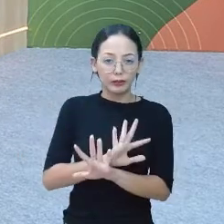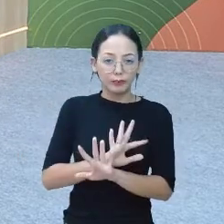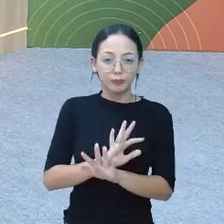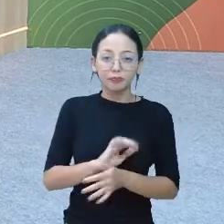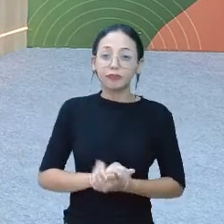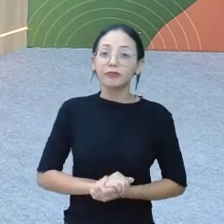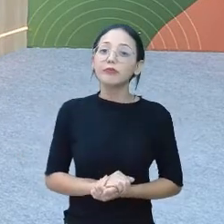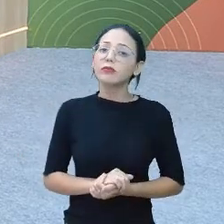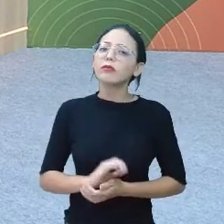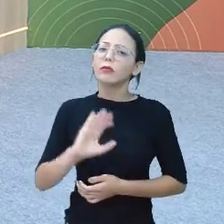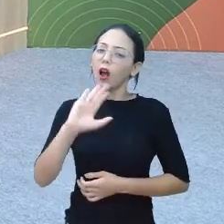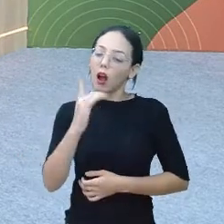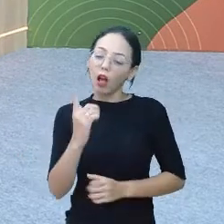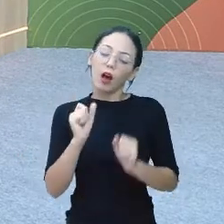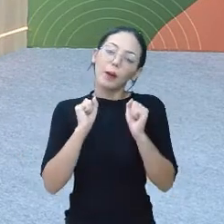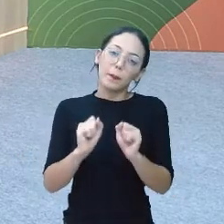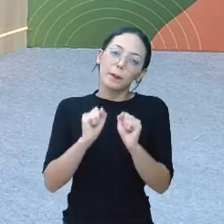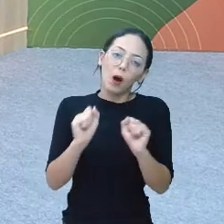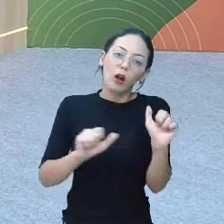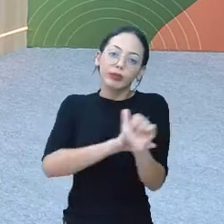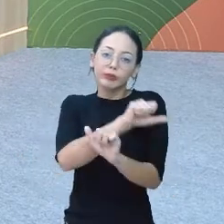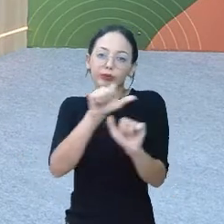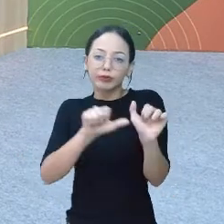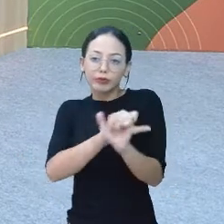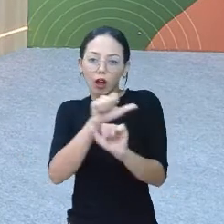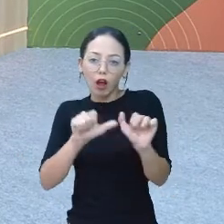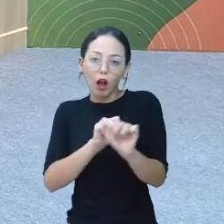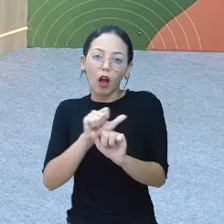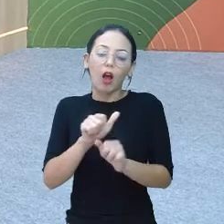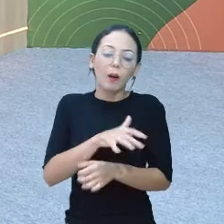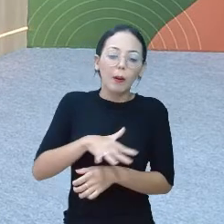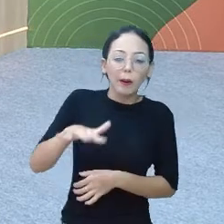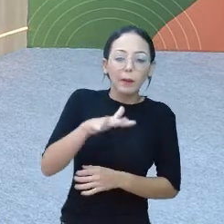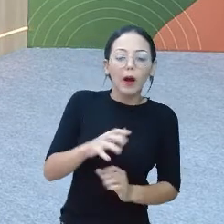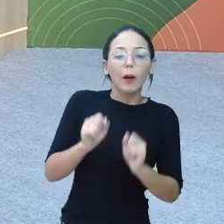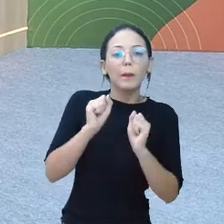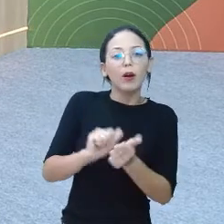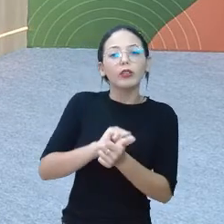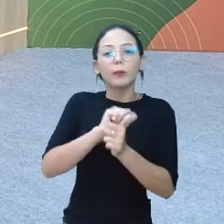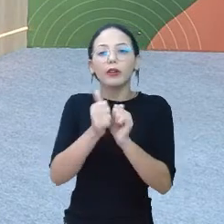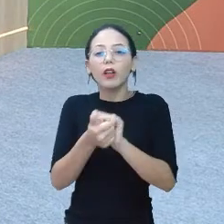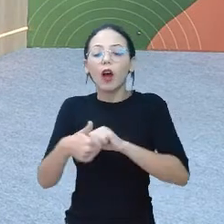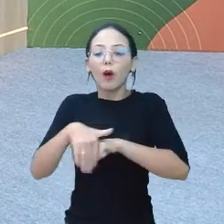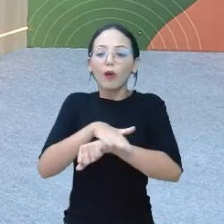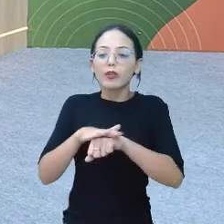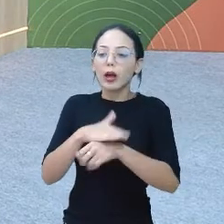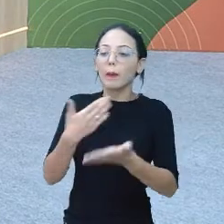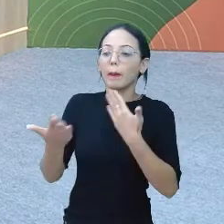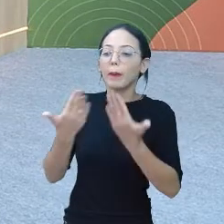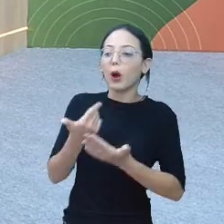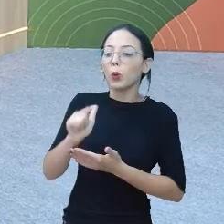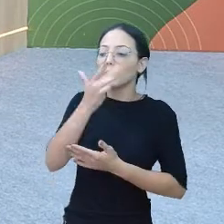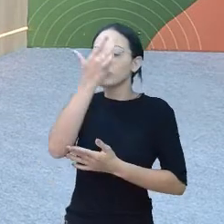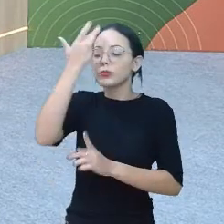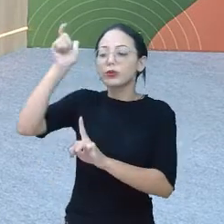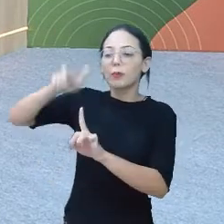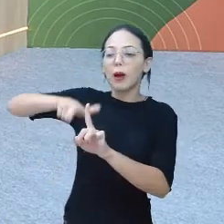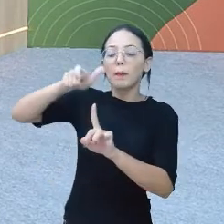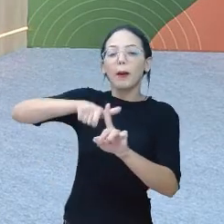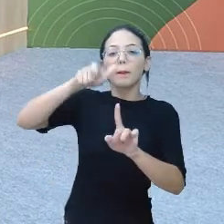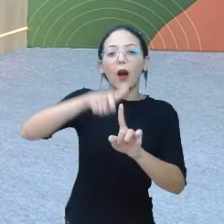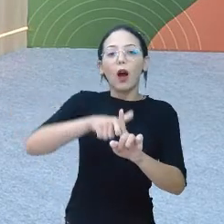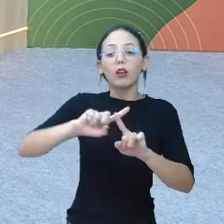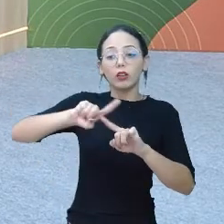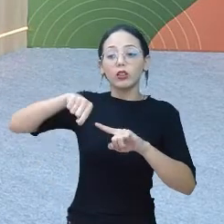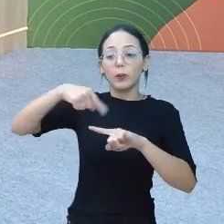que isso pode se alternar também, ela pode vir para um tempo em espaço, ela pode conversar com outras pessoas, com outras personagens, e ela volta